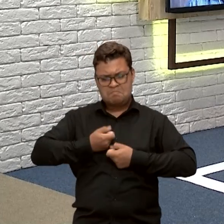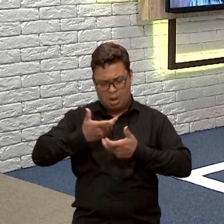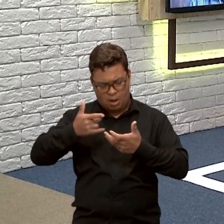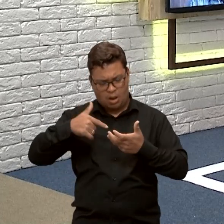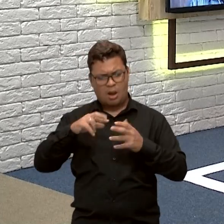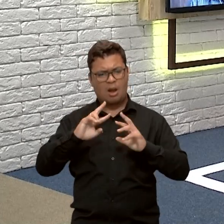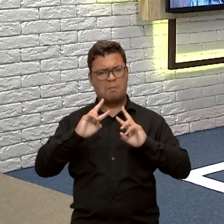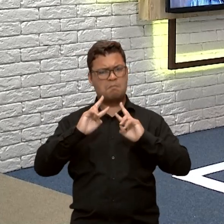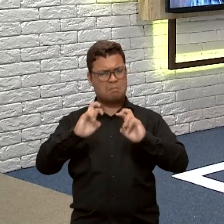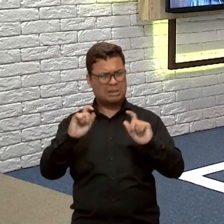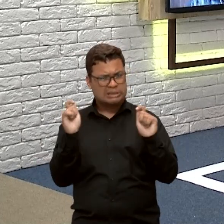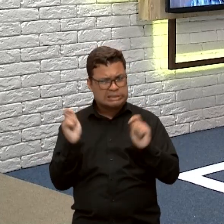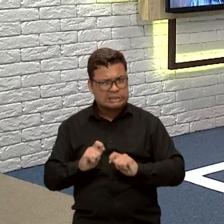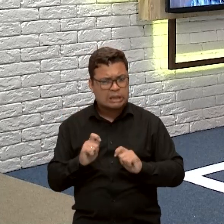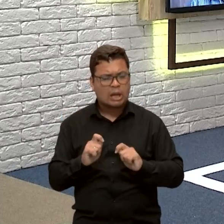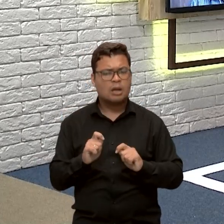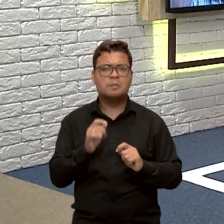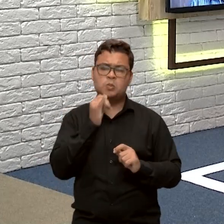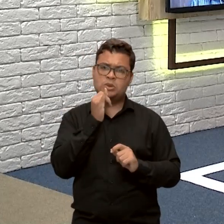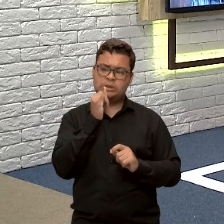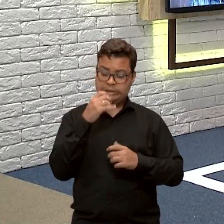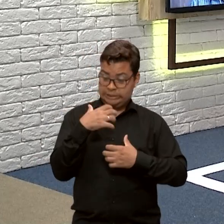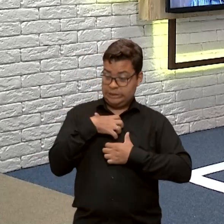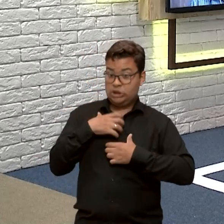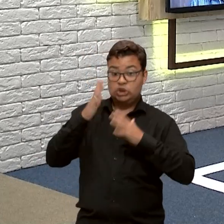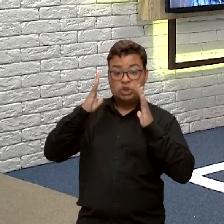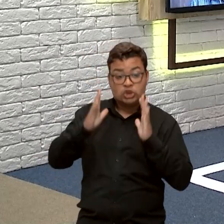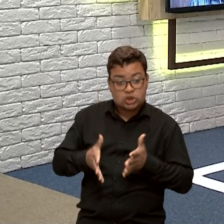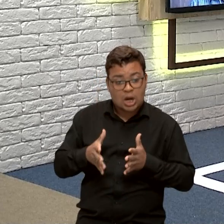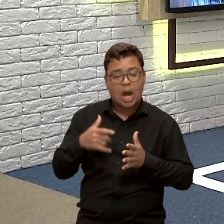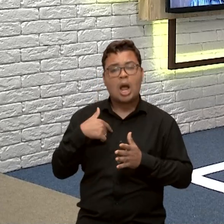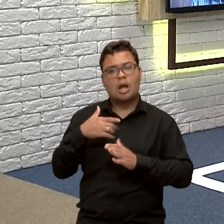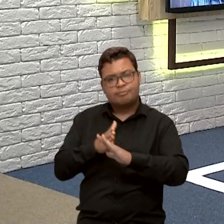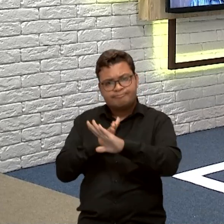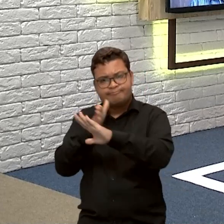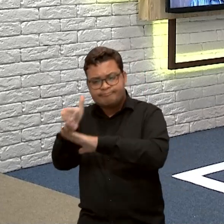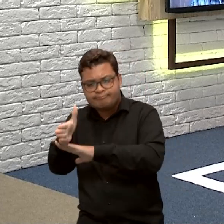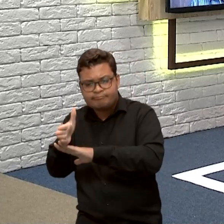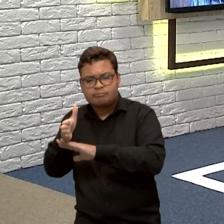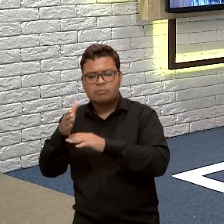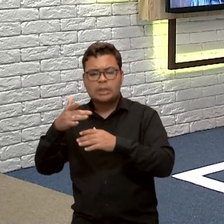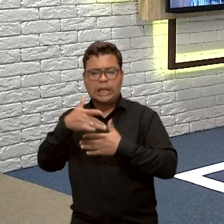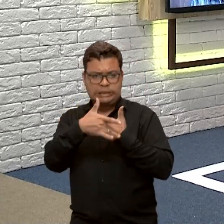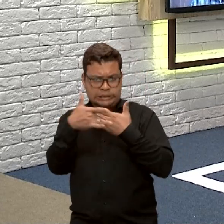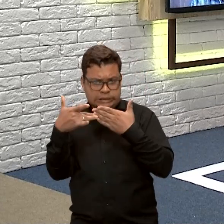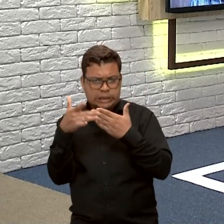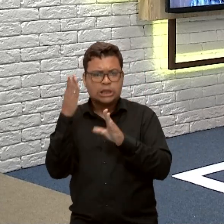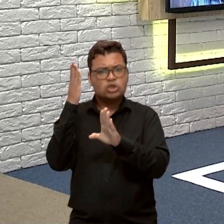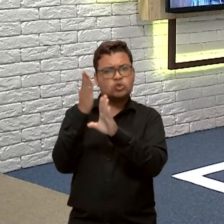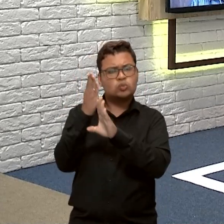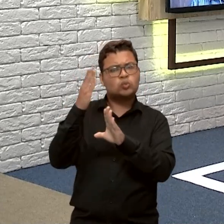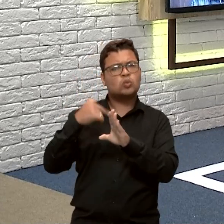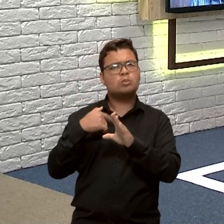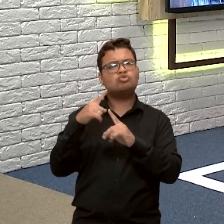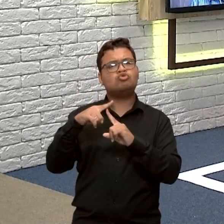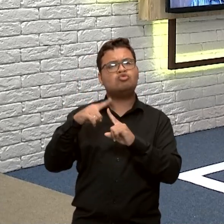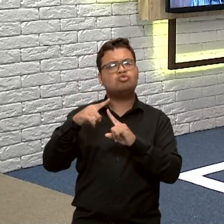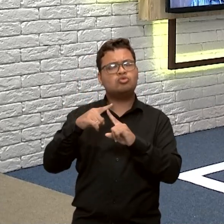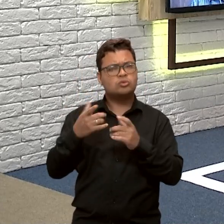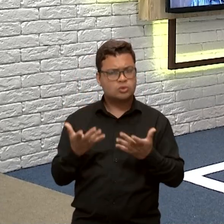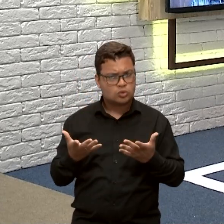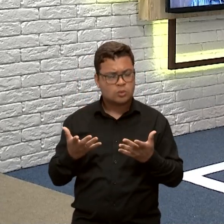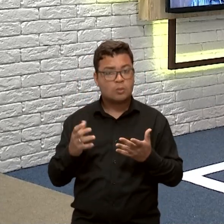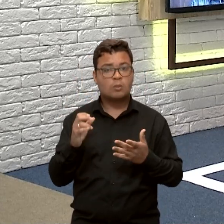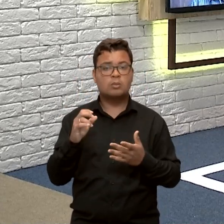ser transmitidas pelo Aedes aegypti, né? Zika, chikungunya e dengue. Dá para diferenciar os